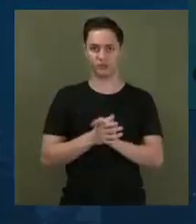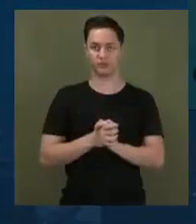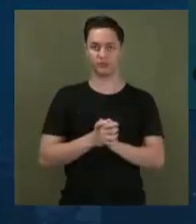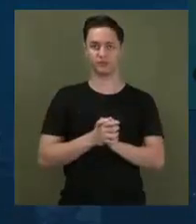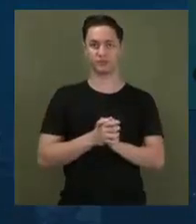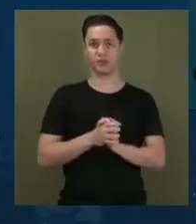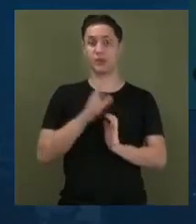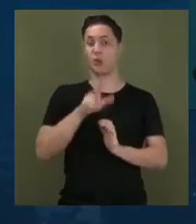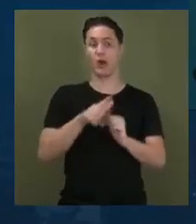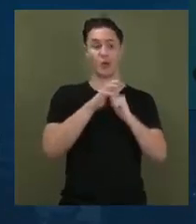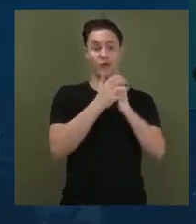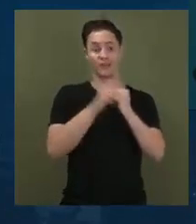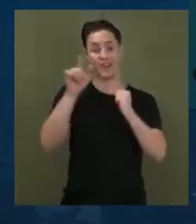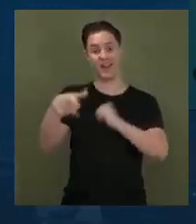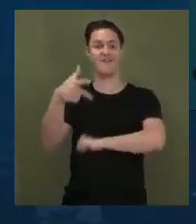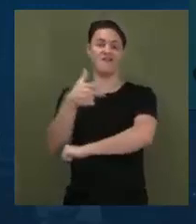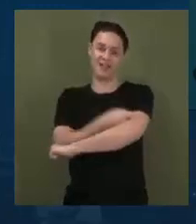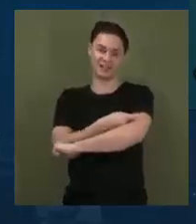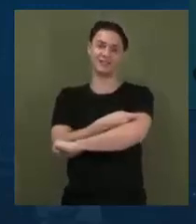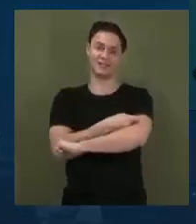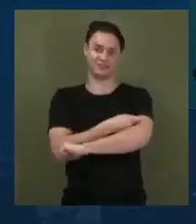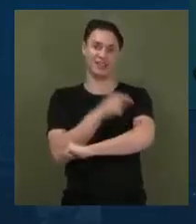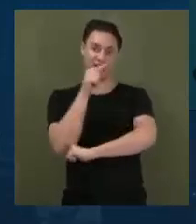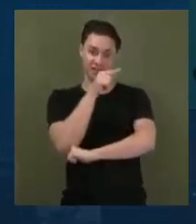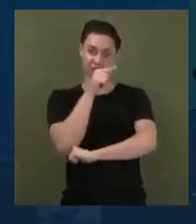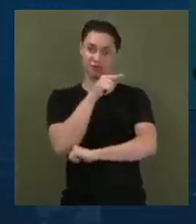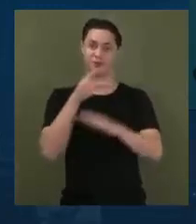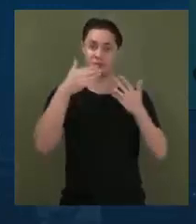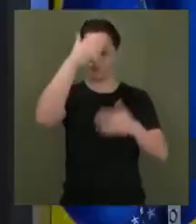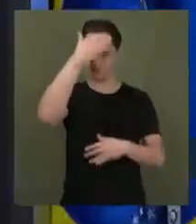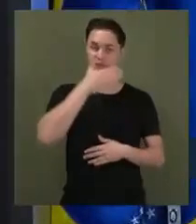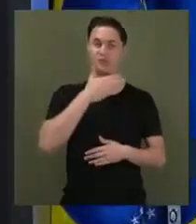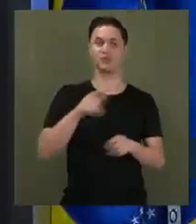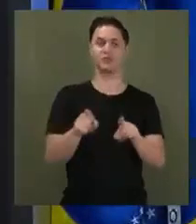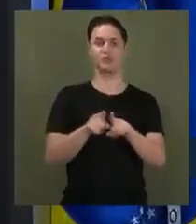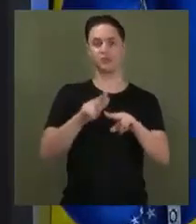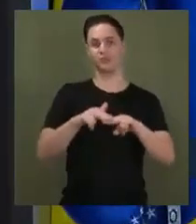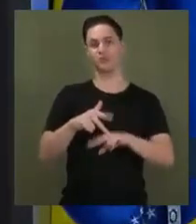da Covid está negativa. Então, nexo causal provado pelas